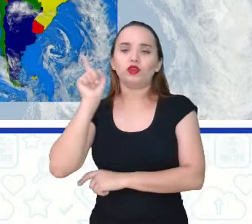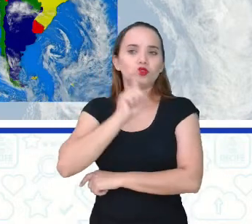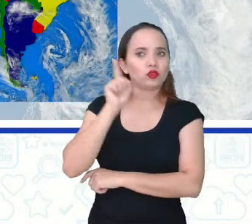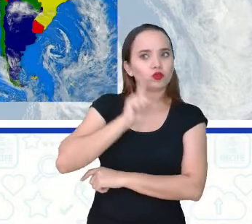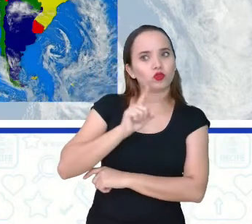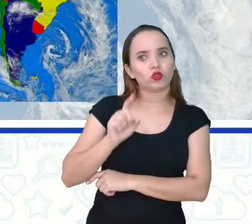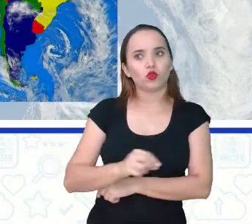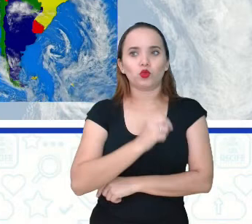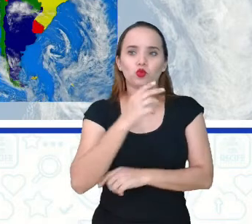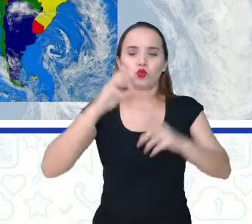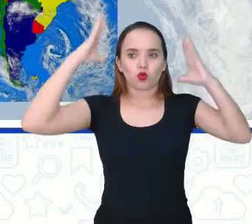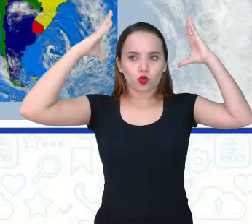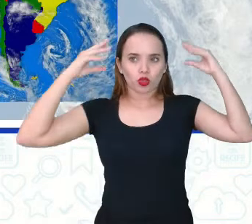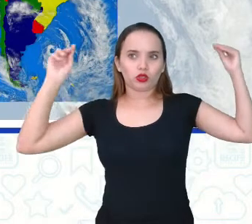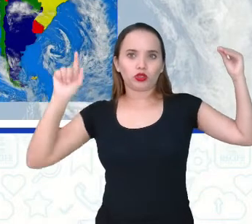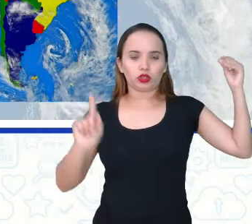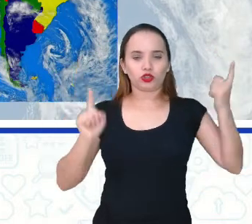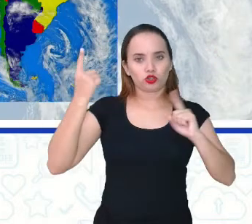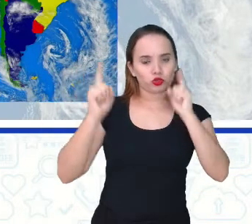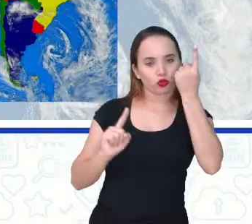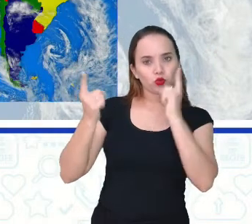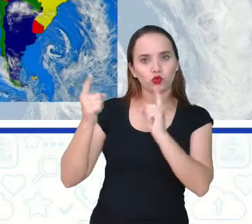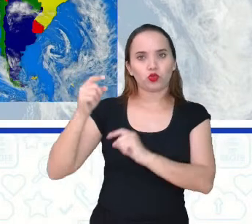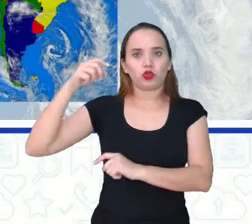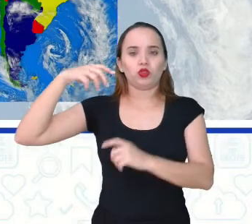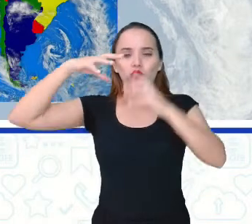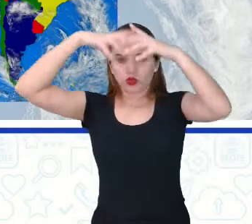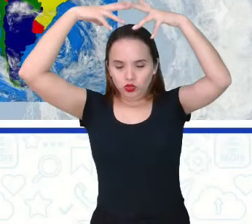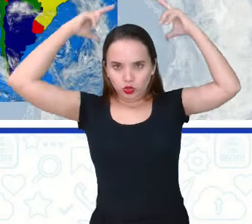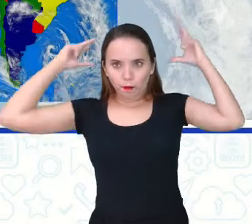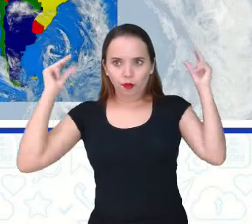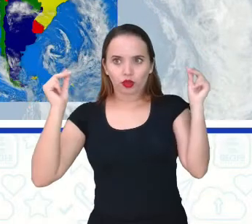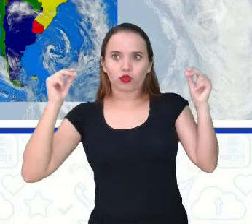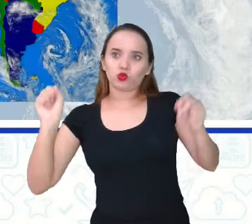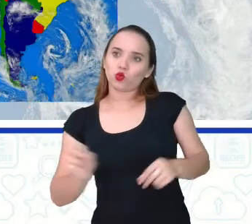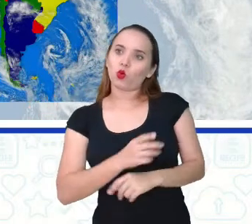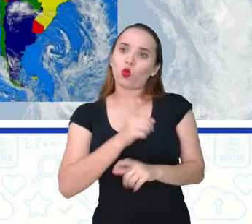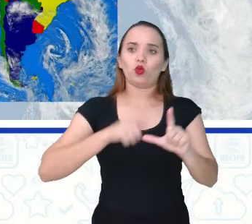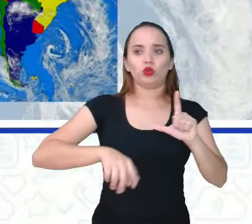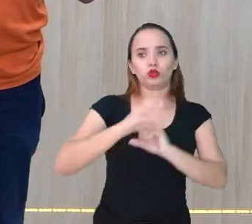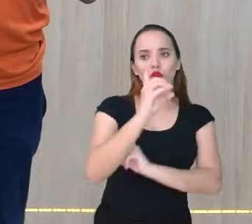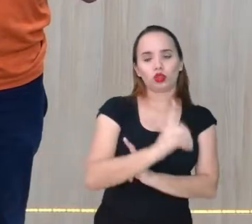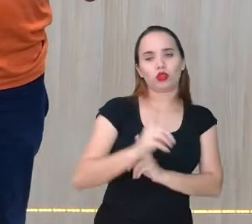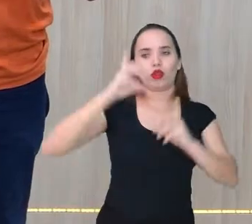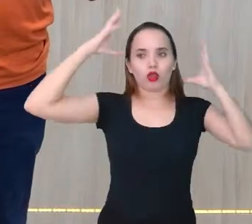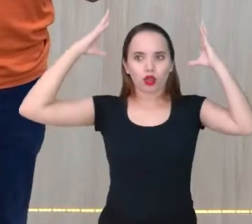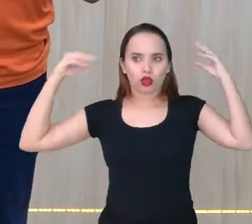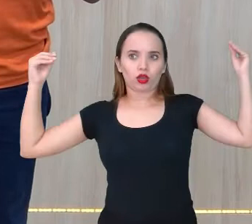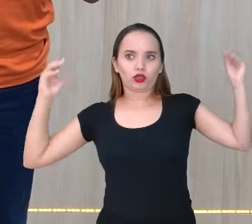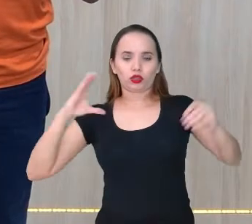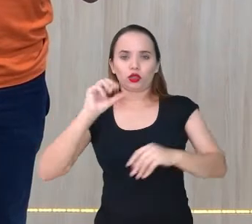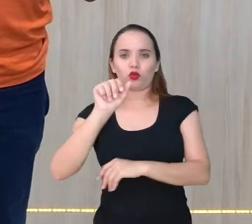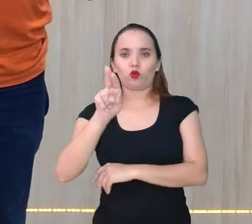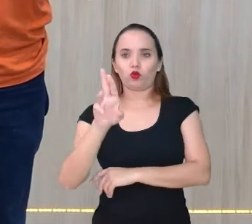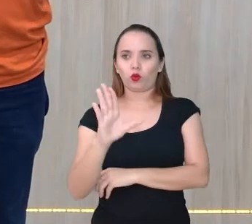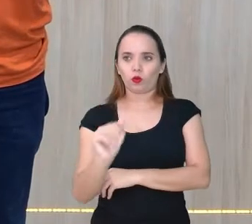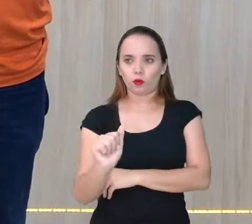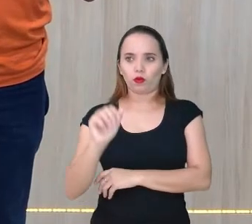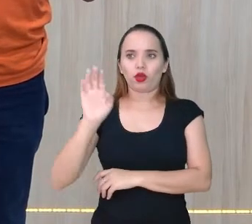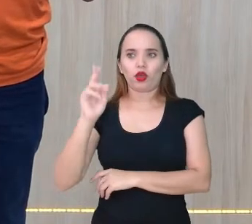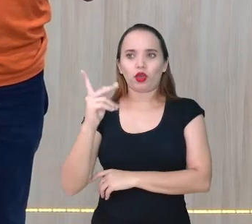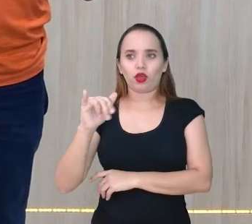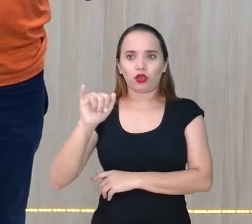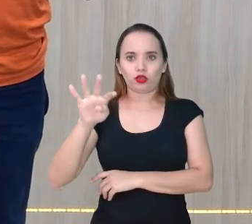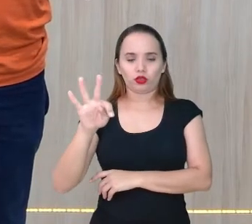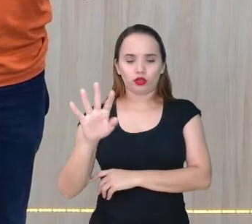México. Ou letra D, Canadá, Cuba e Haiti. Então, essa perguntinha eu deixo para vocês. Na próxima